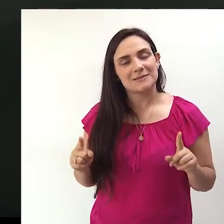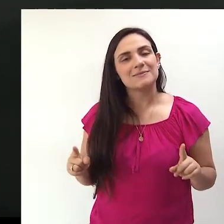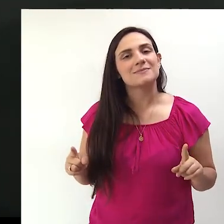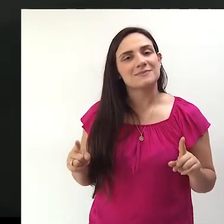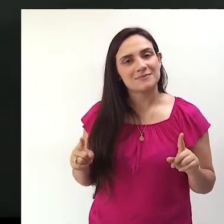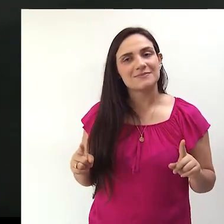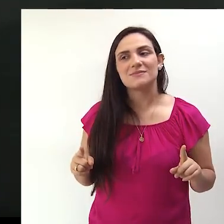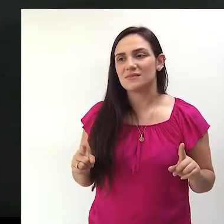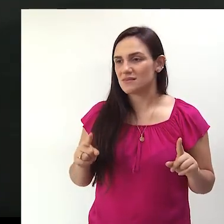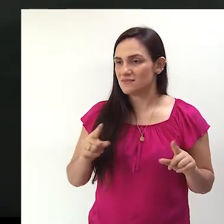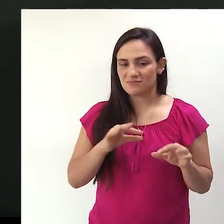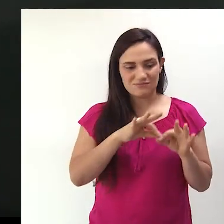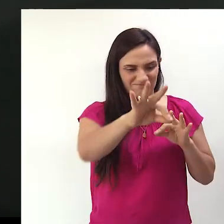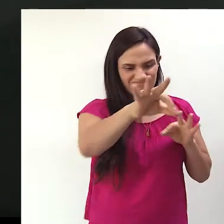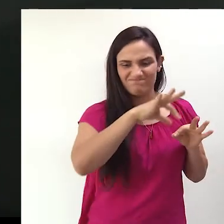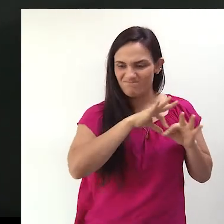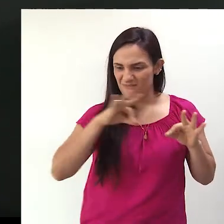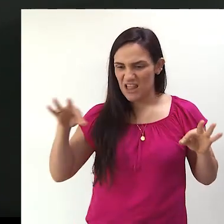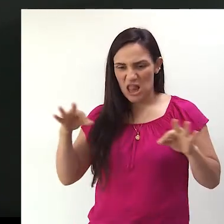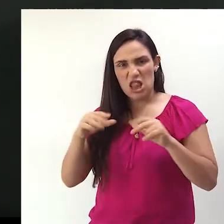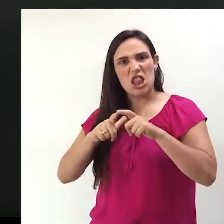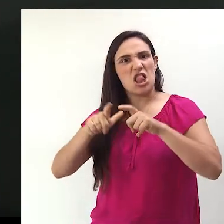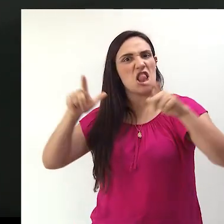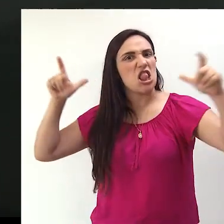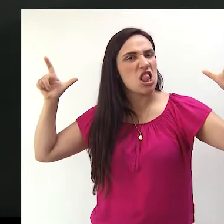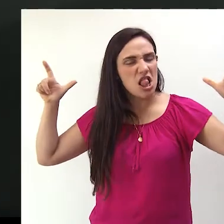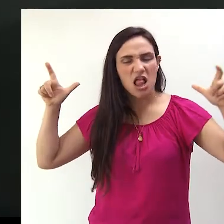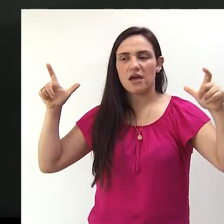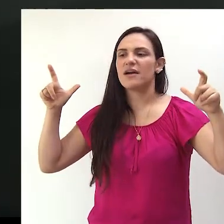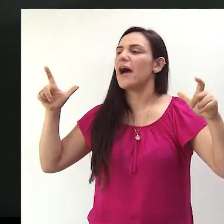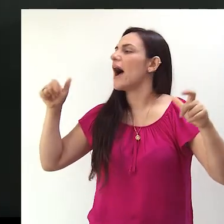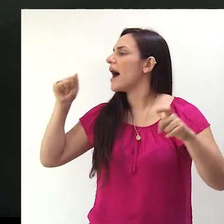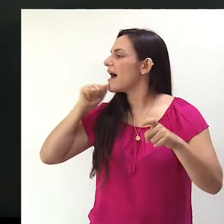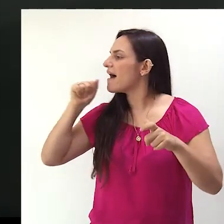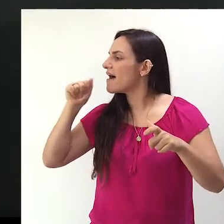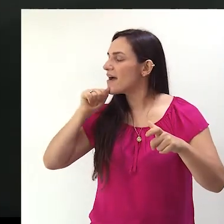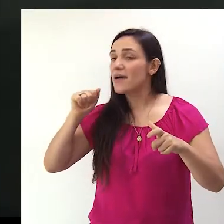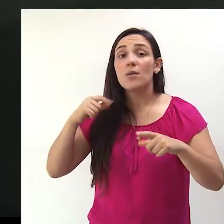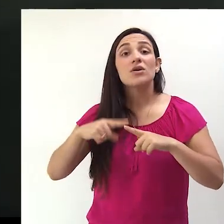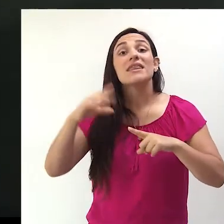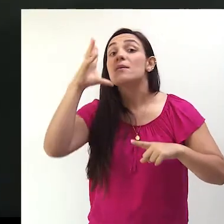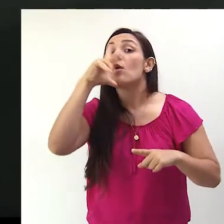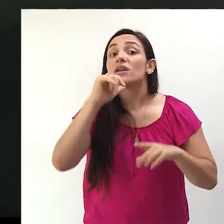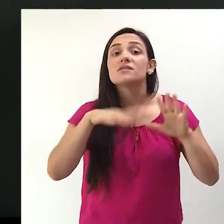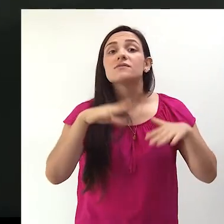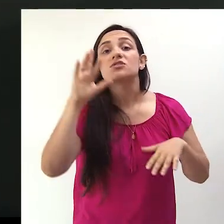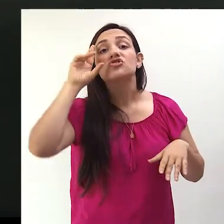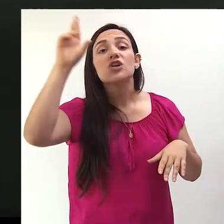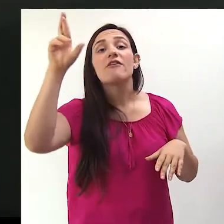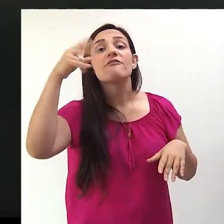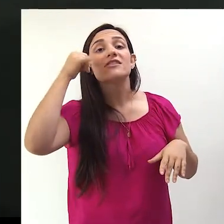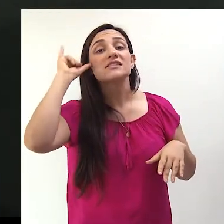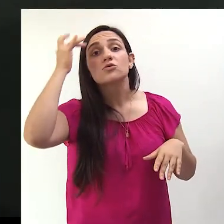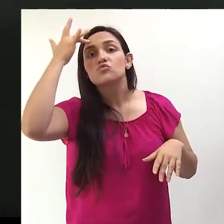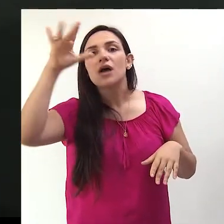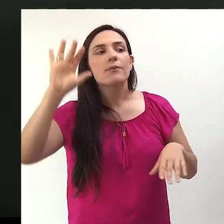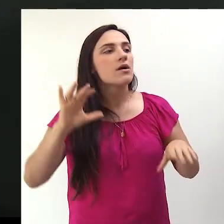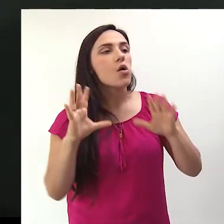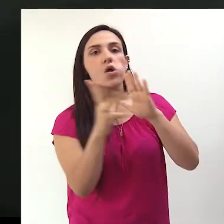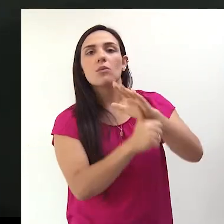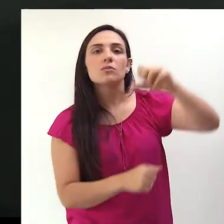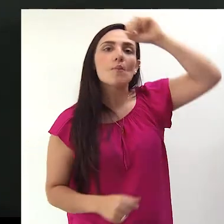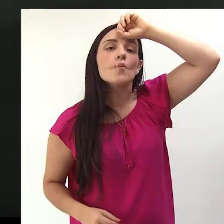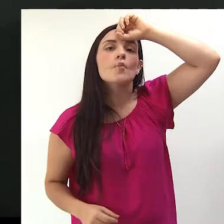propriedades. Por vezes ele vai se dar conta, vai sentir falta de uma determinada quantidade de gado um mês, 2, depois que o fato